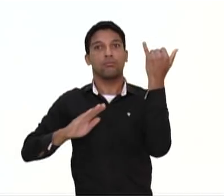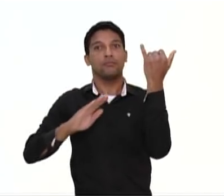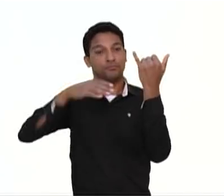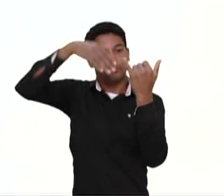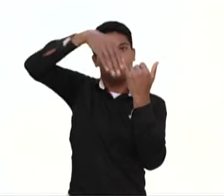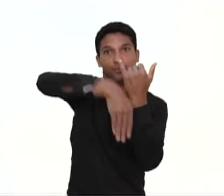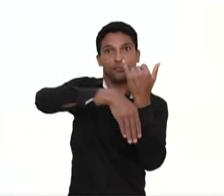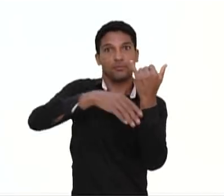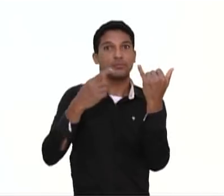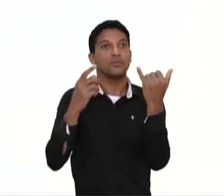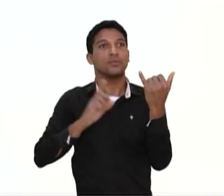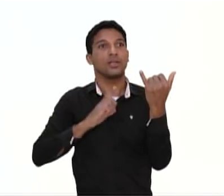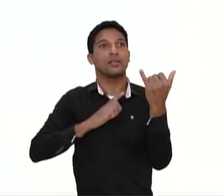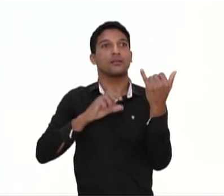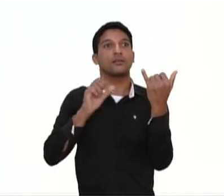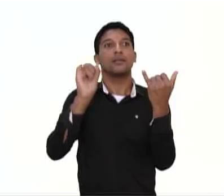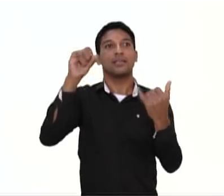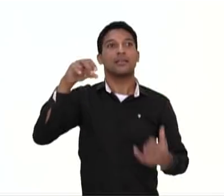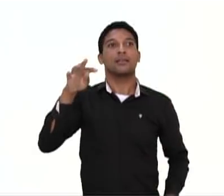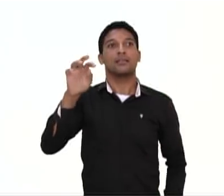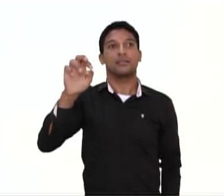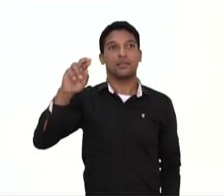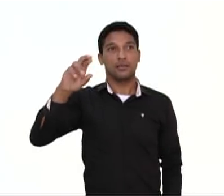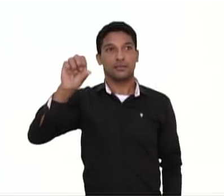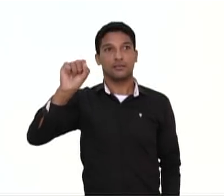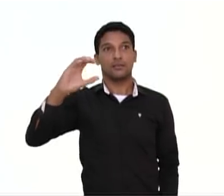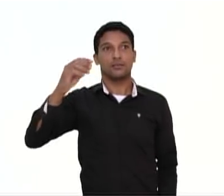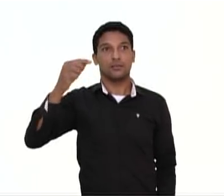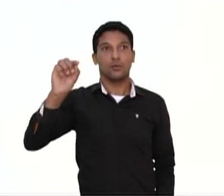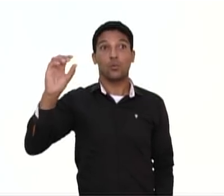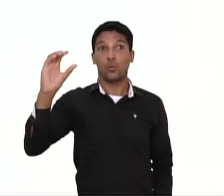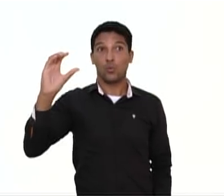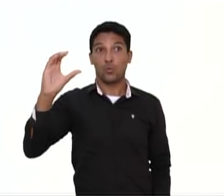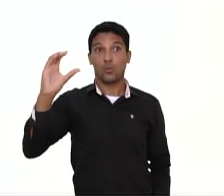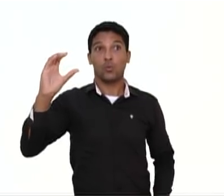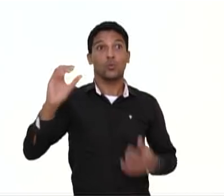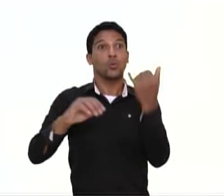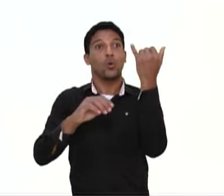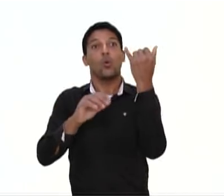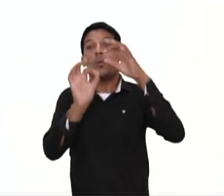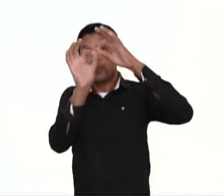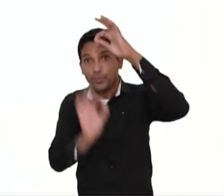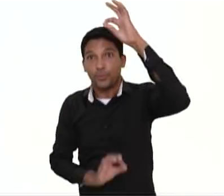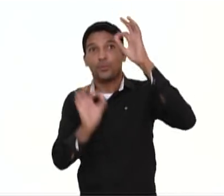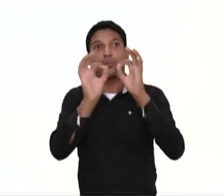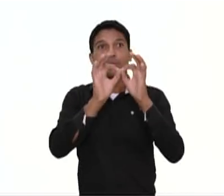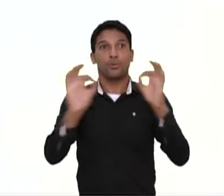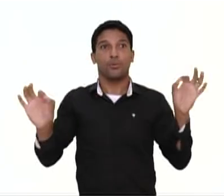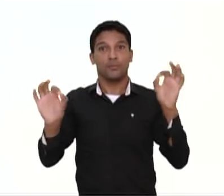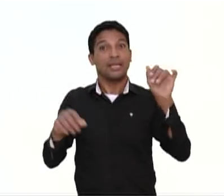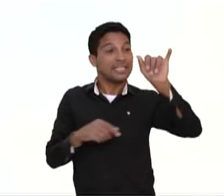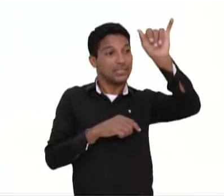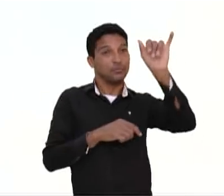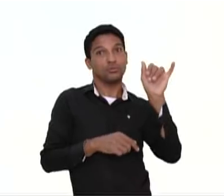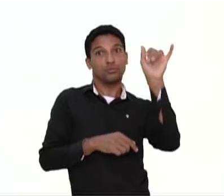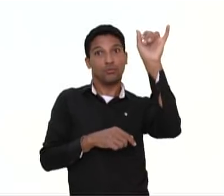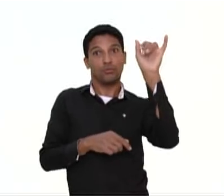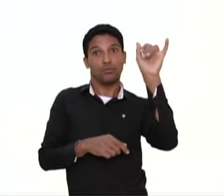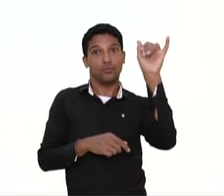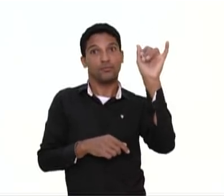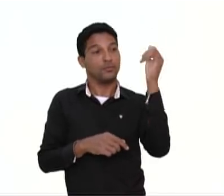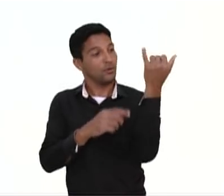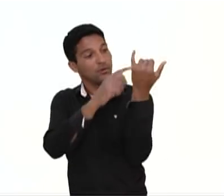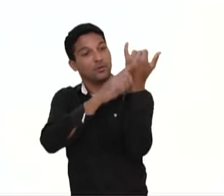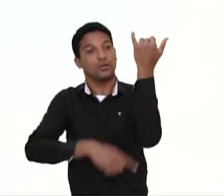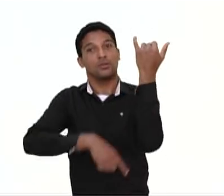o coeficiente C ainda não foi estudado. Nós vimos o efeito do A, vimos o efeito do coeficiente B e agora, na sequência,